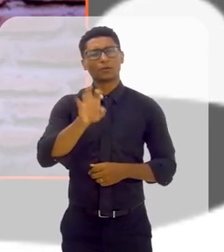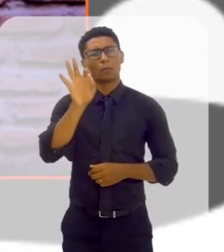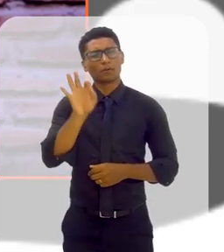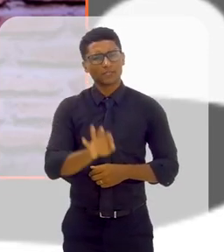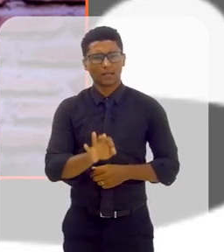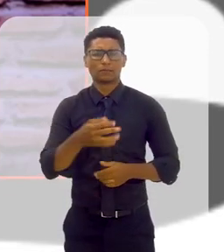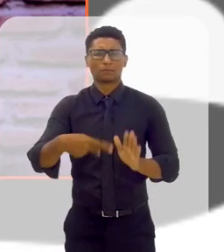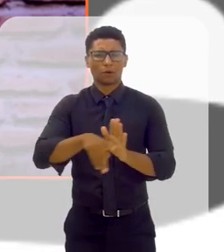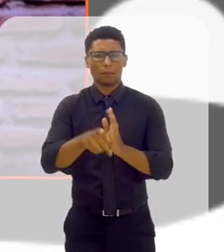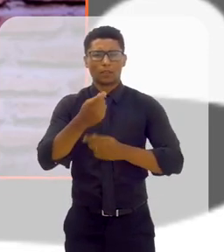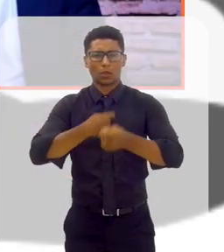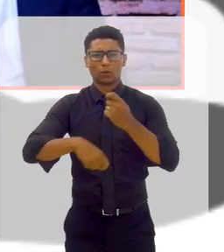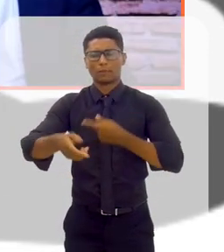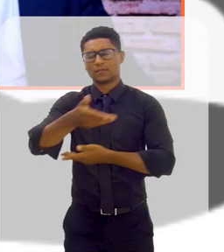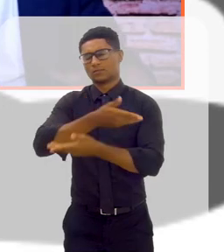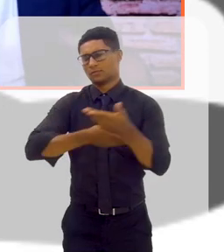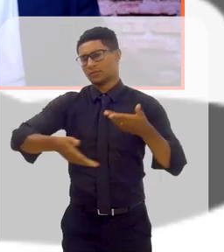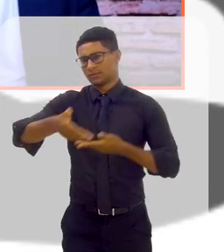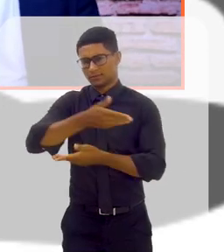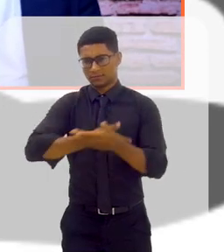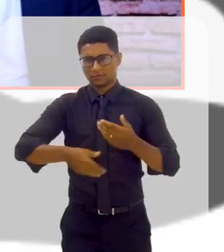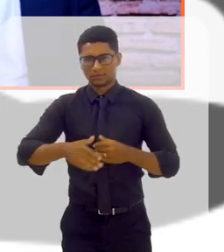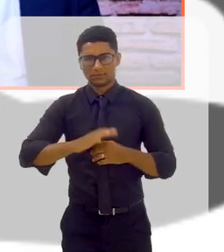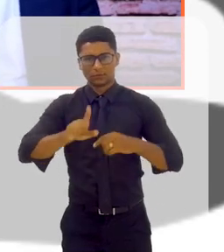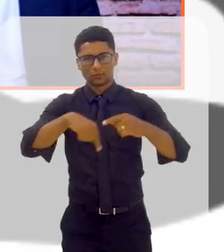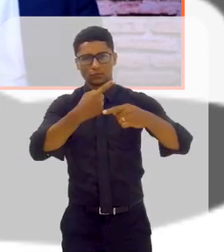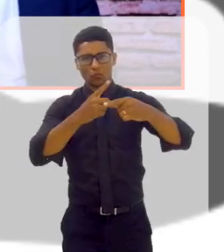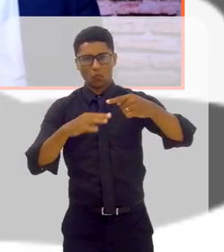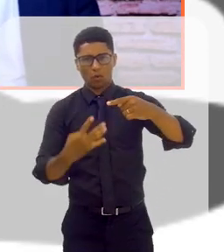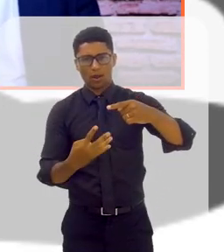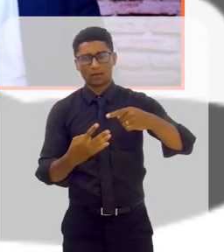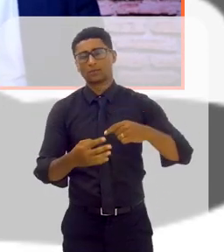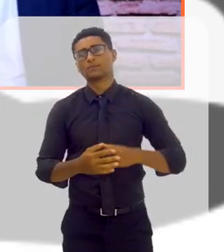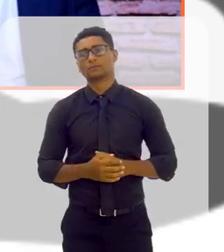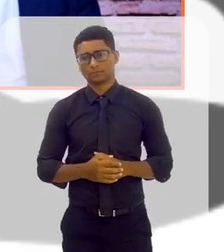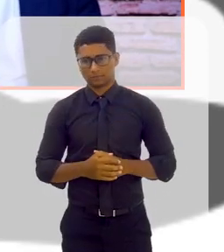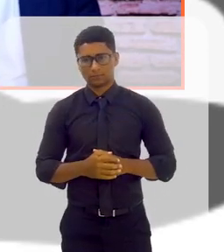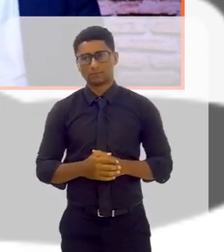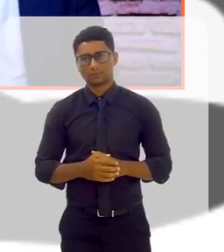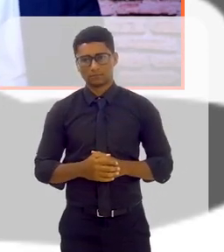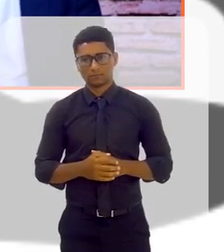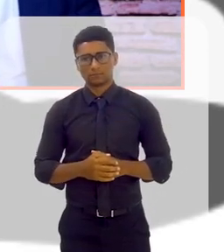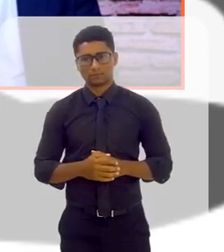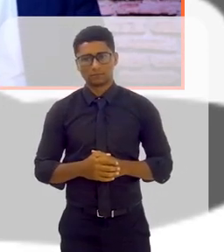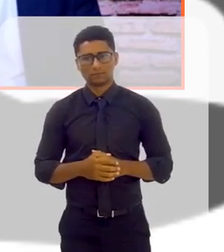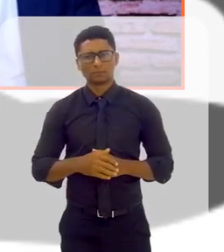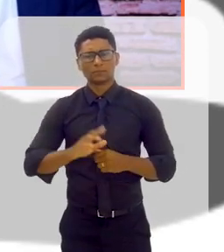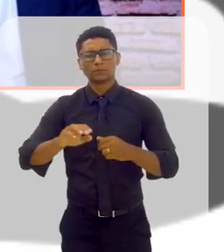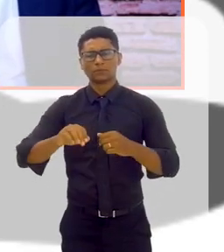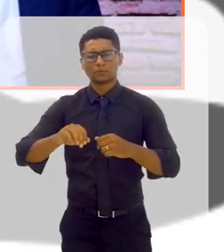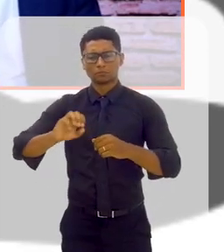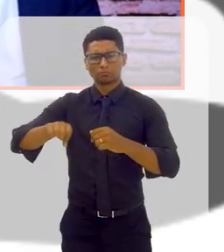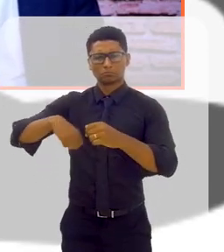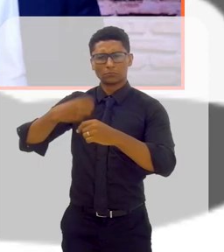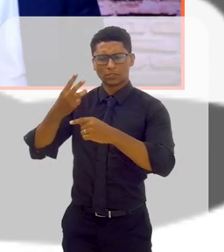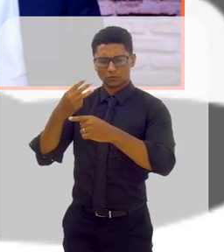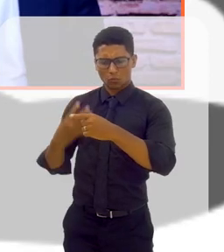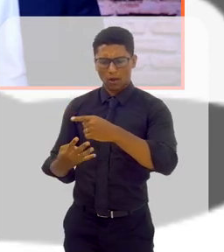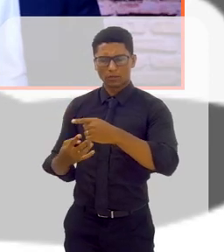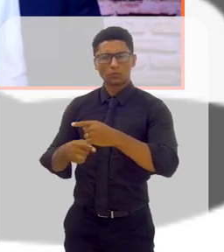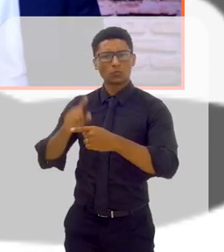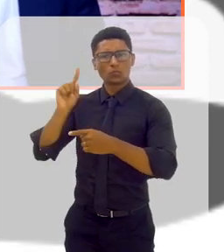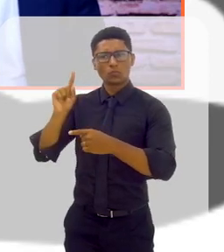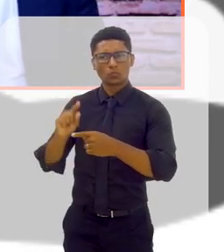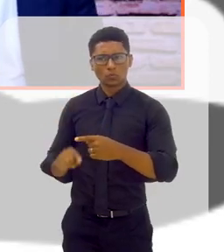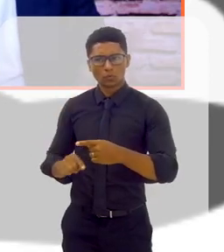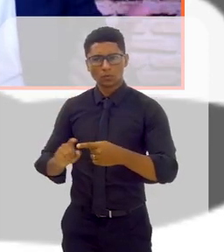25% da economia circular projeta um quarto um quarto nós temos muito três quartos você